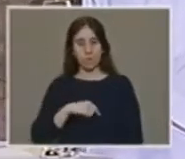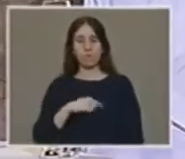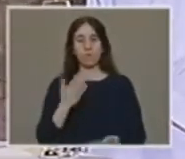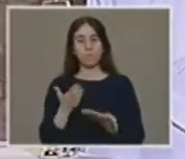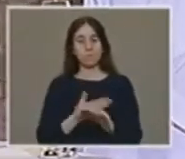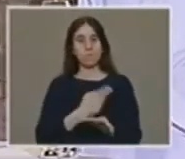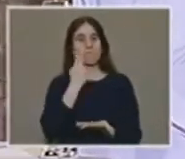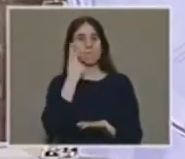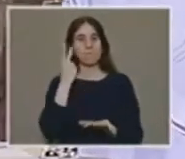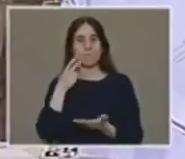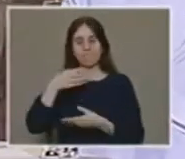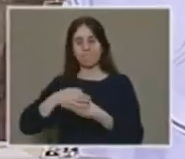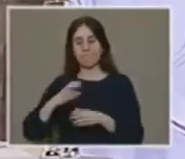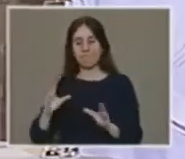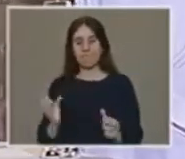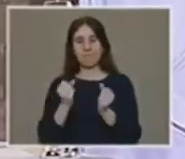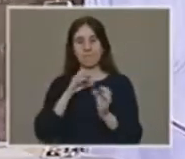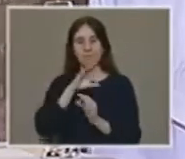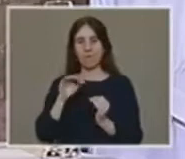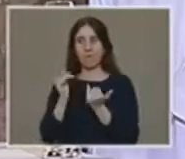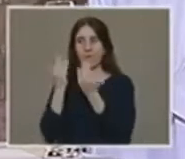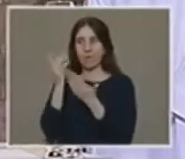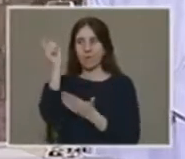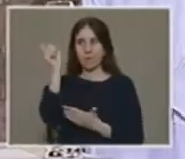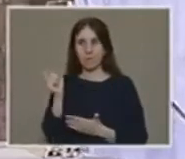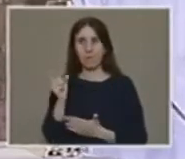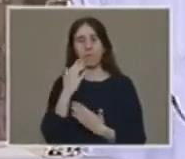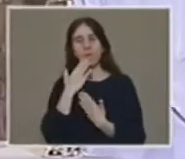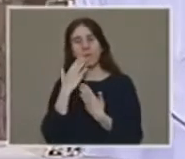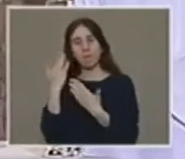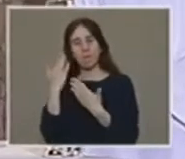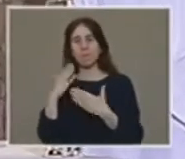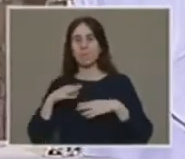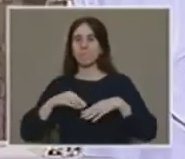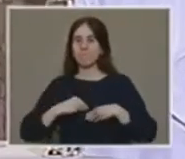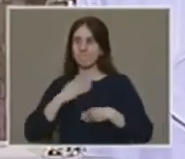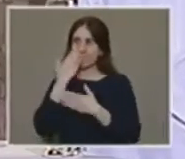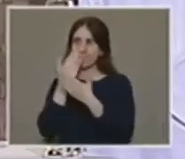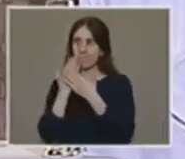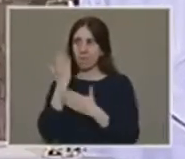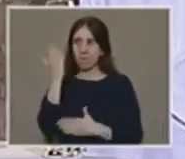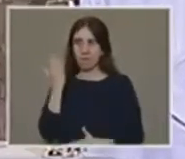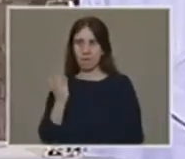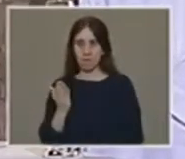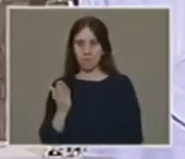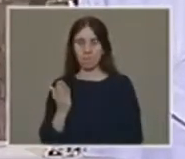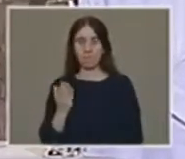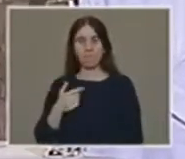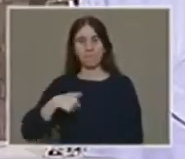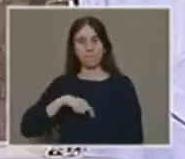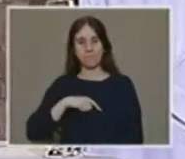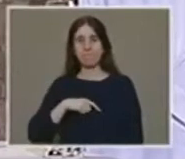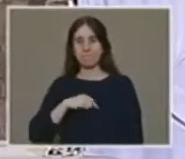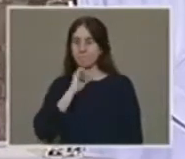vida e o cálice da salvação e vos damos graças por nos admitiste à vossa presença para vos